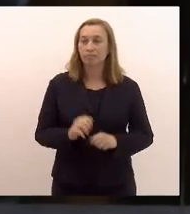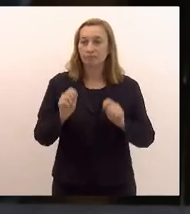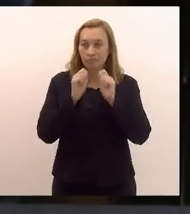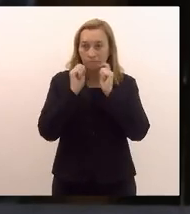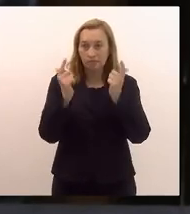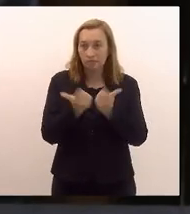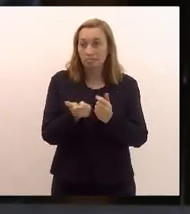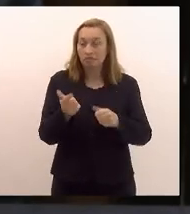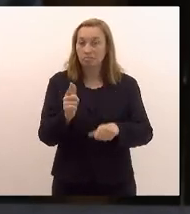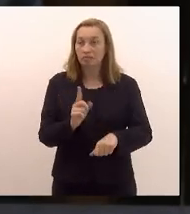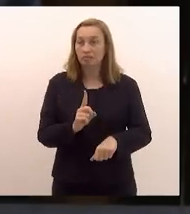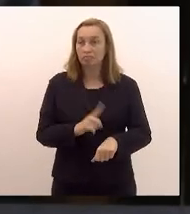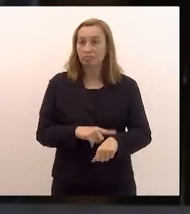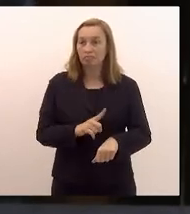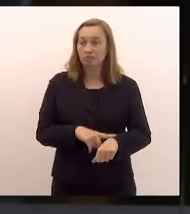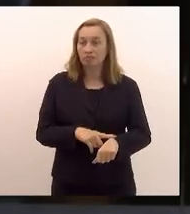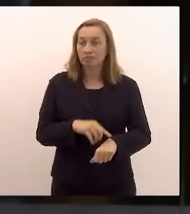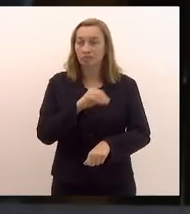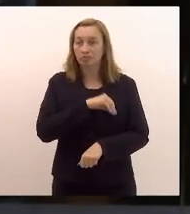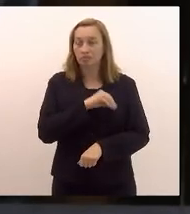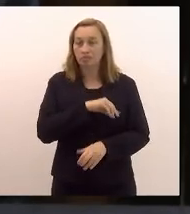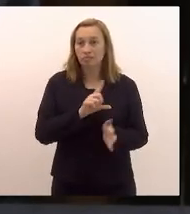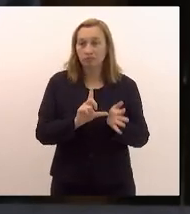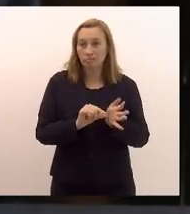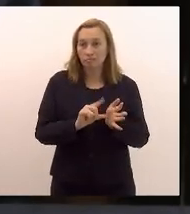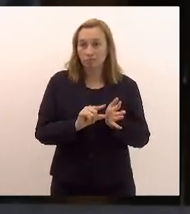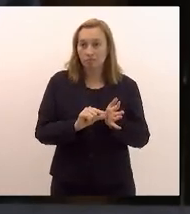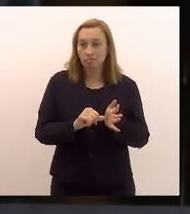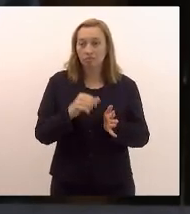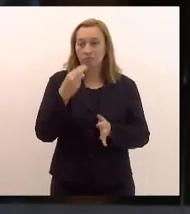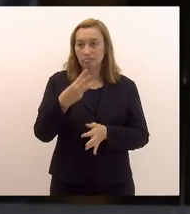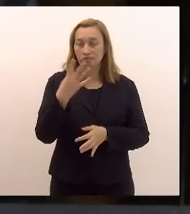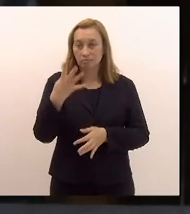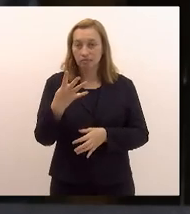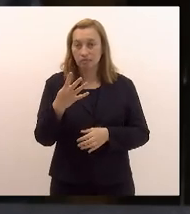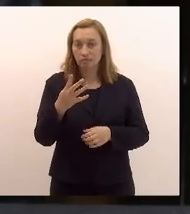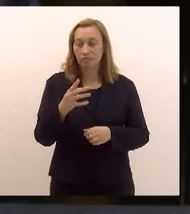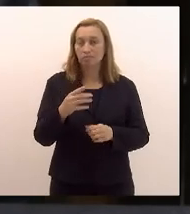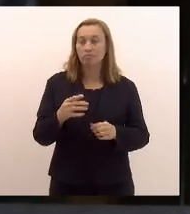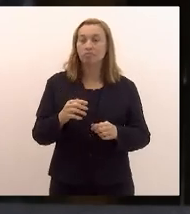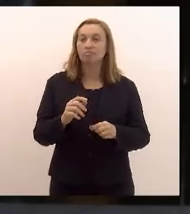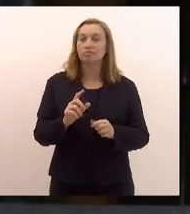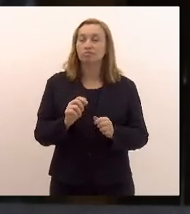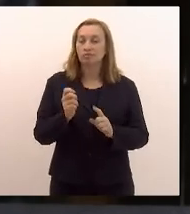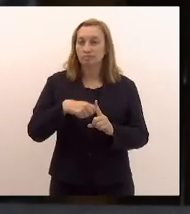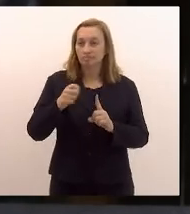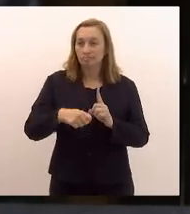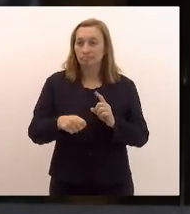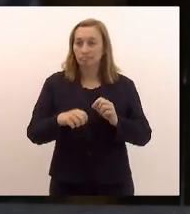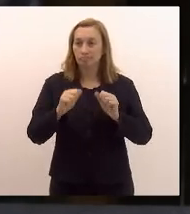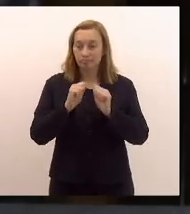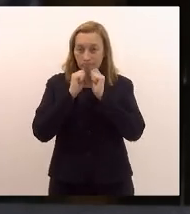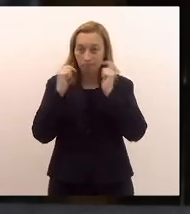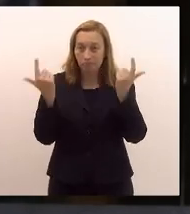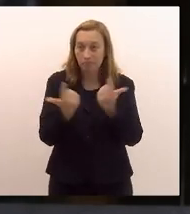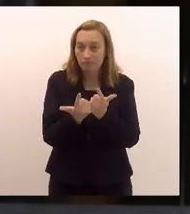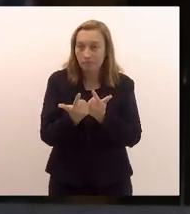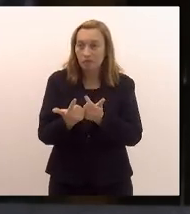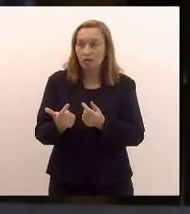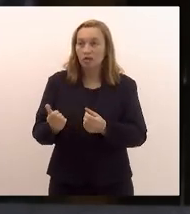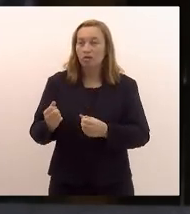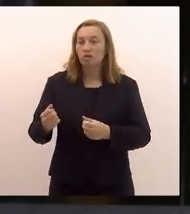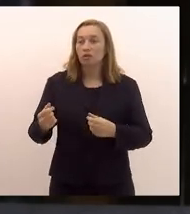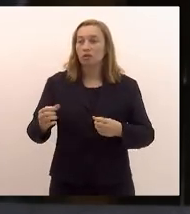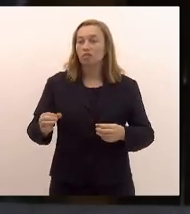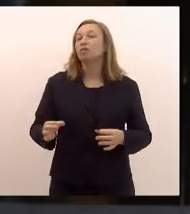Assembleia aquele momento salários estavam atrasados três quatro meses Assembleia ser cada ao som de bomba de